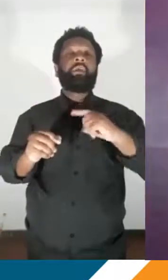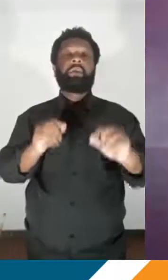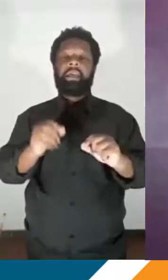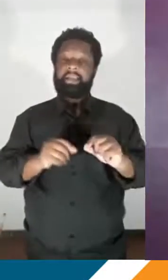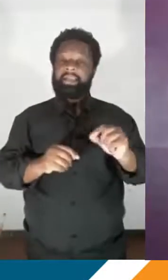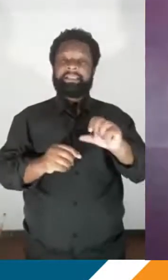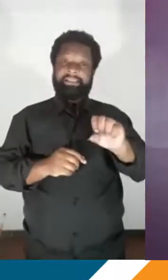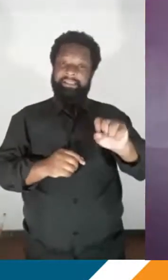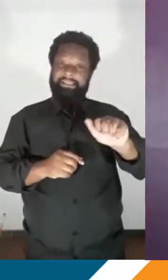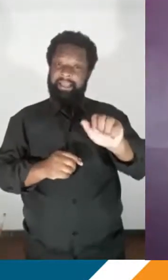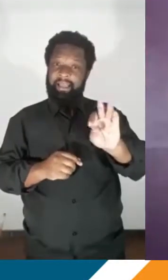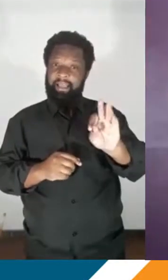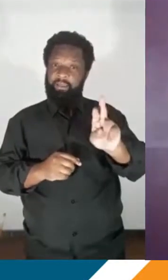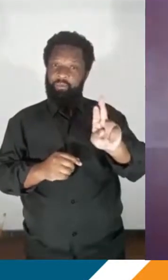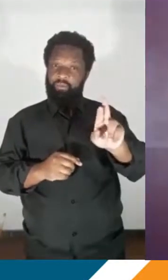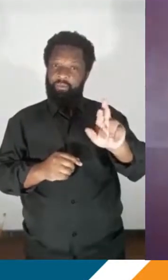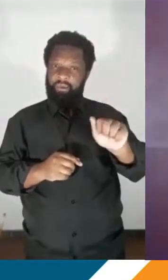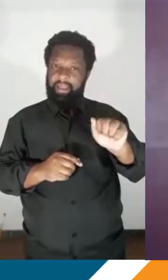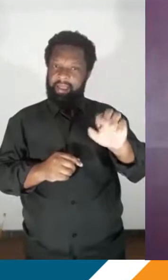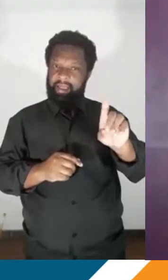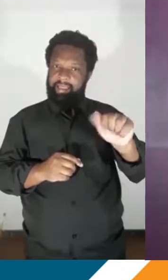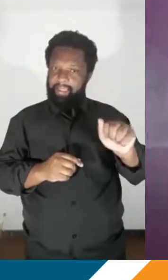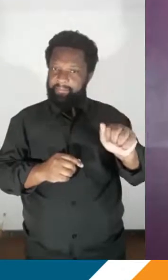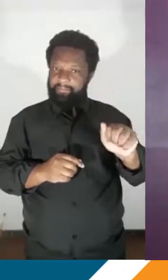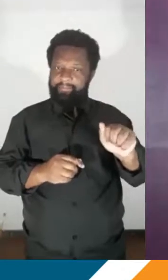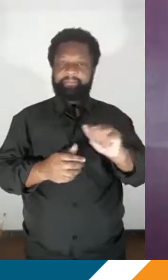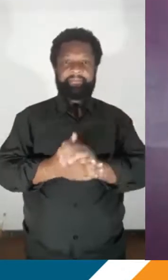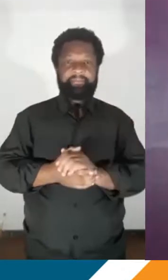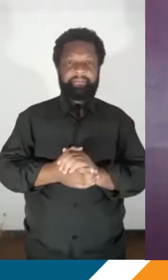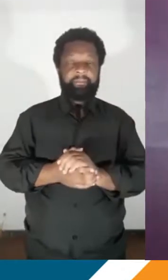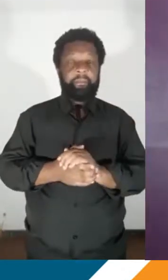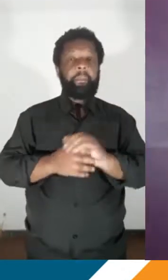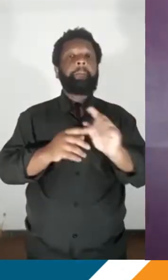saturação. Então, eu tenho uma solução saturada